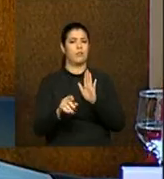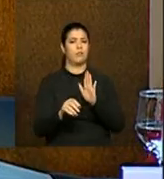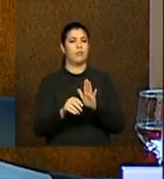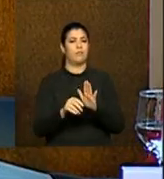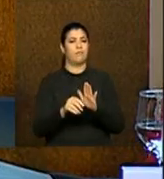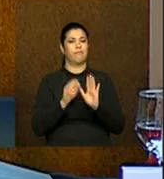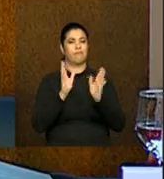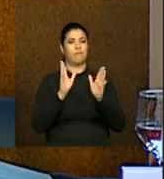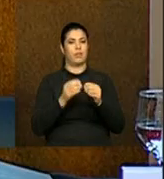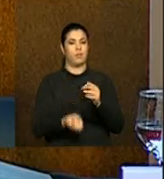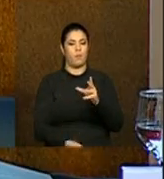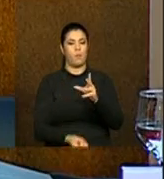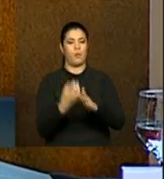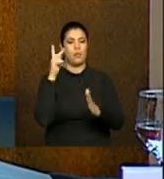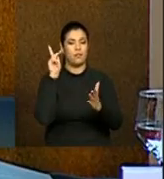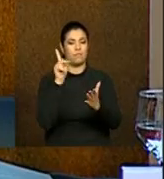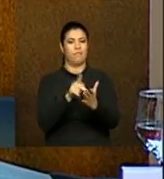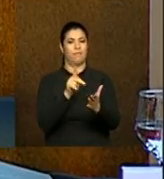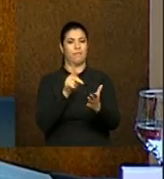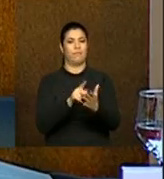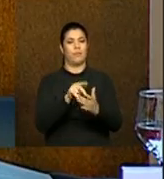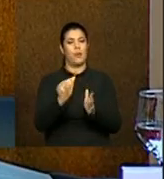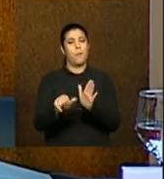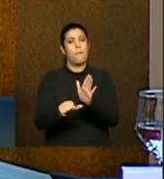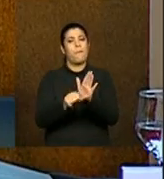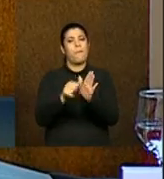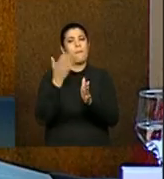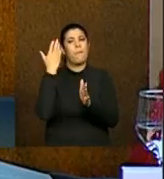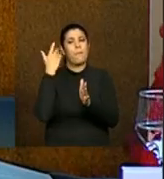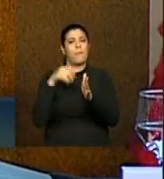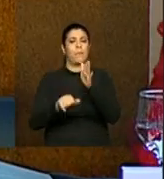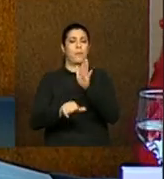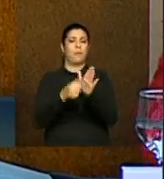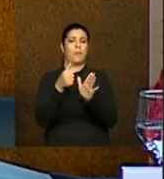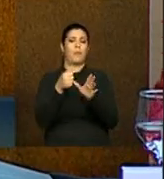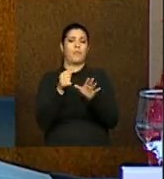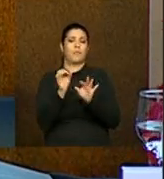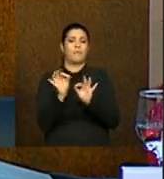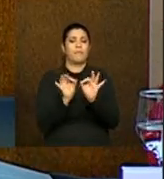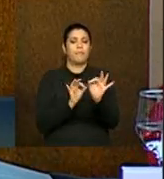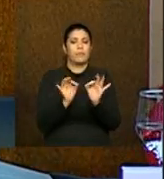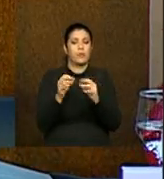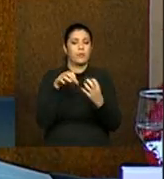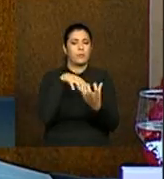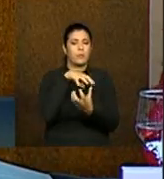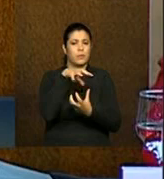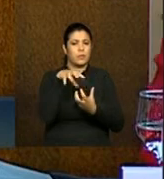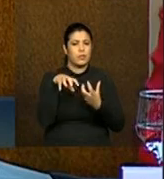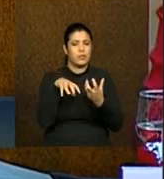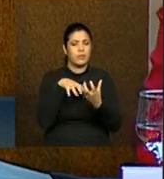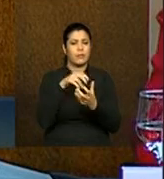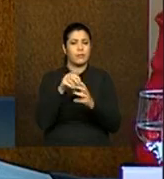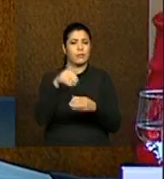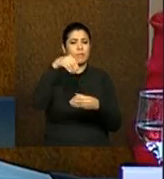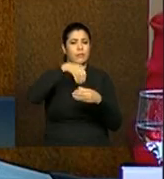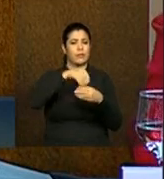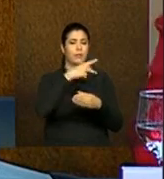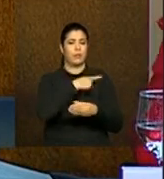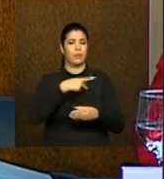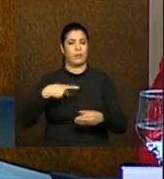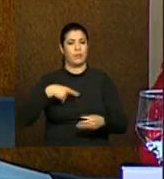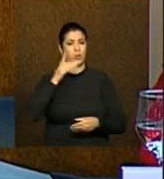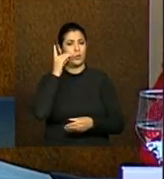era ainda um primeiro movimento dentro do governo da presidenta Dilma para